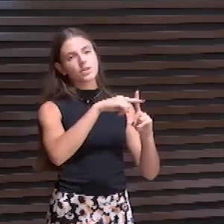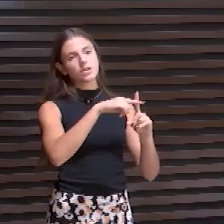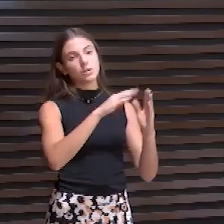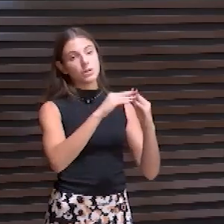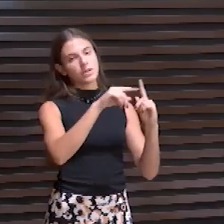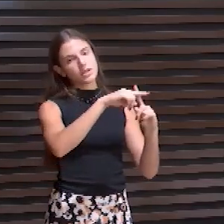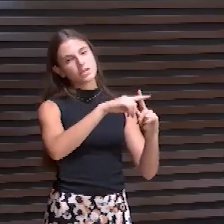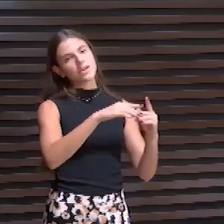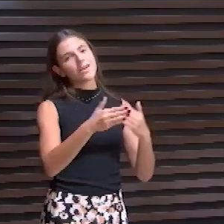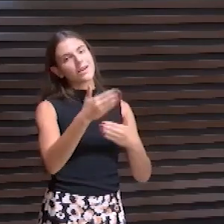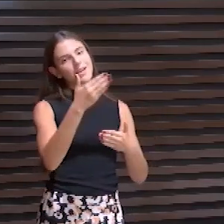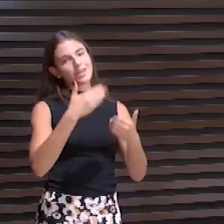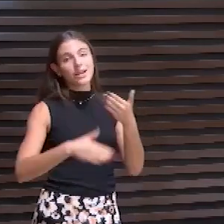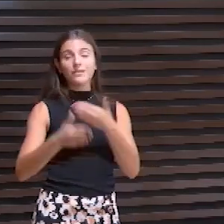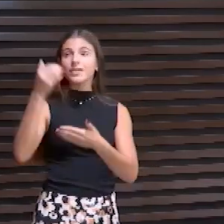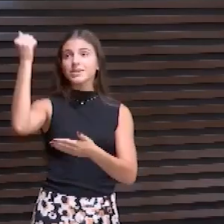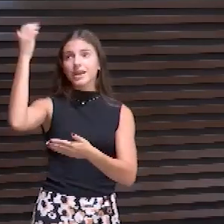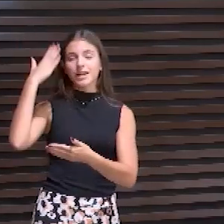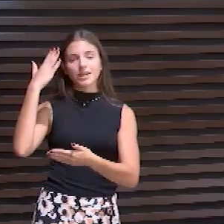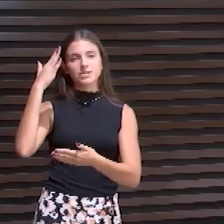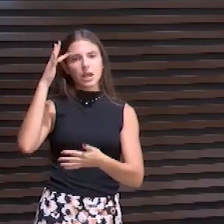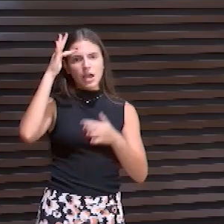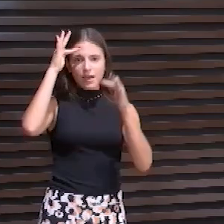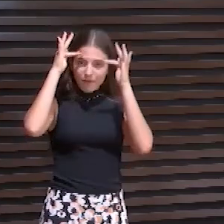Deus, fiel à palavra de Deus.